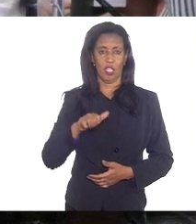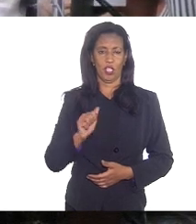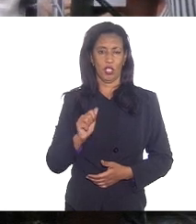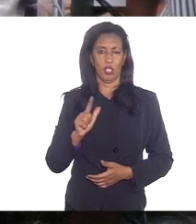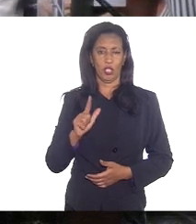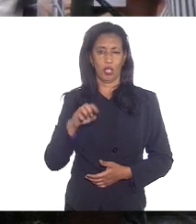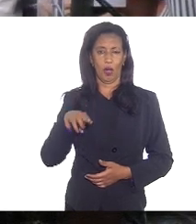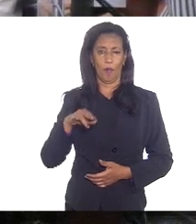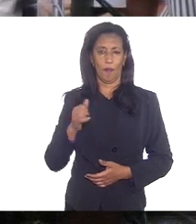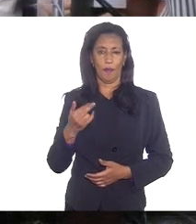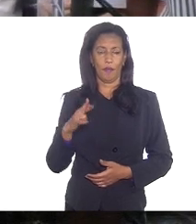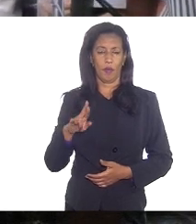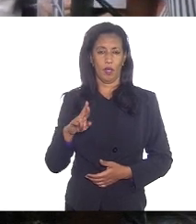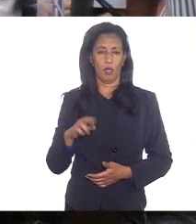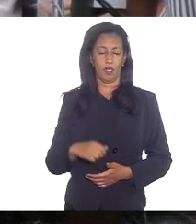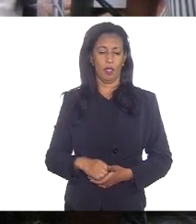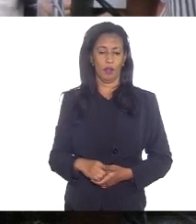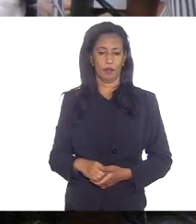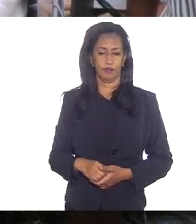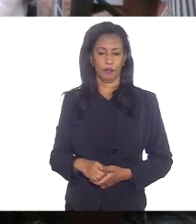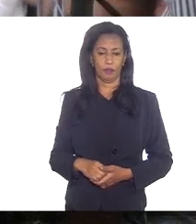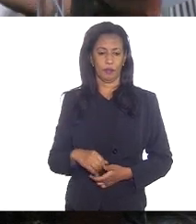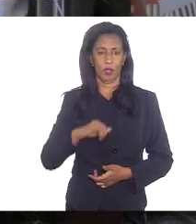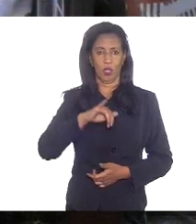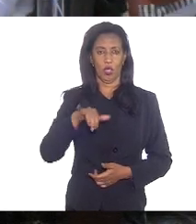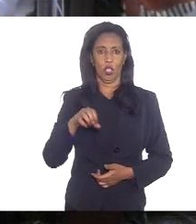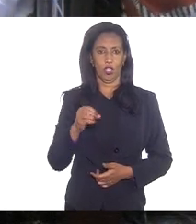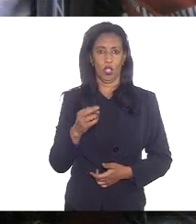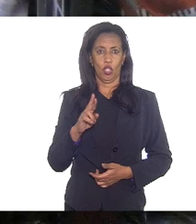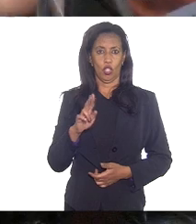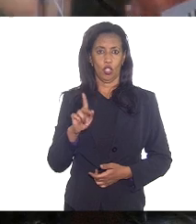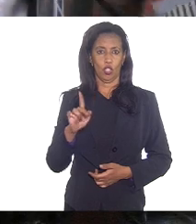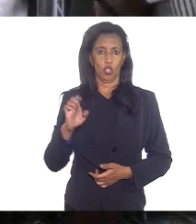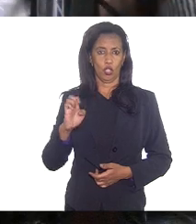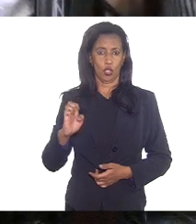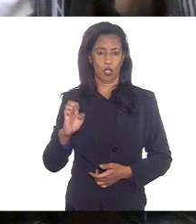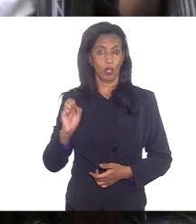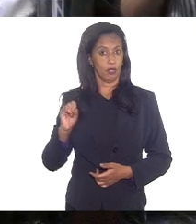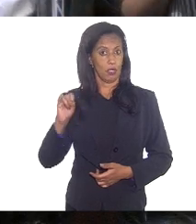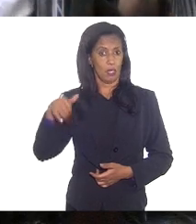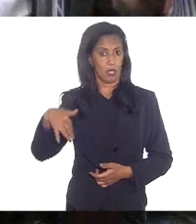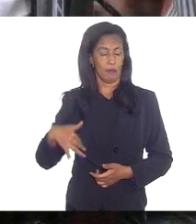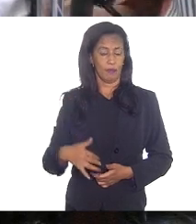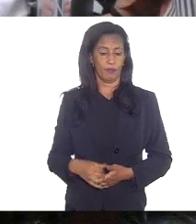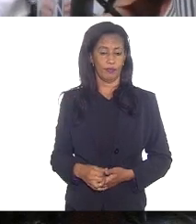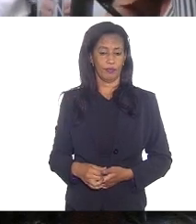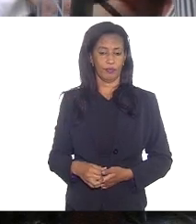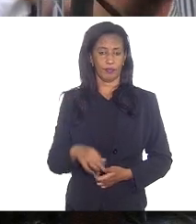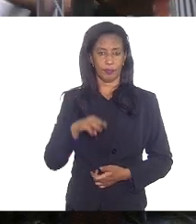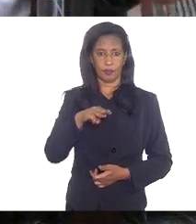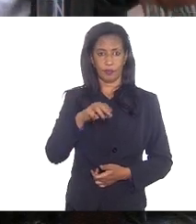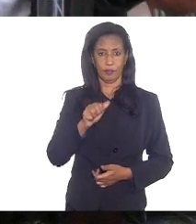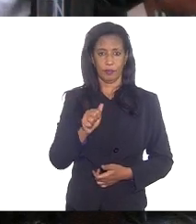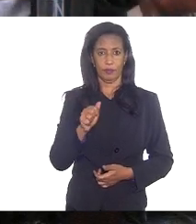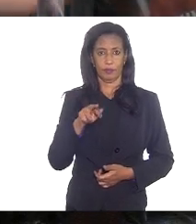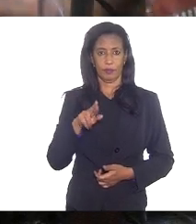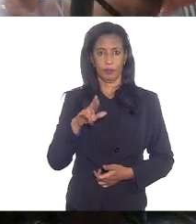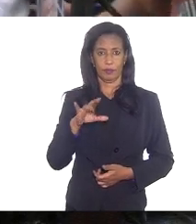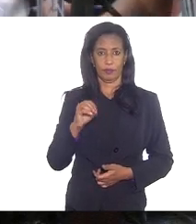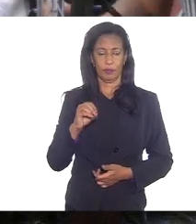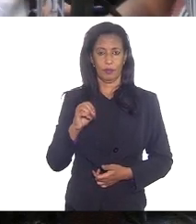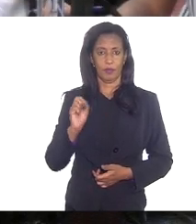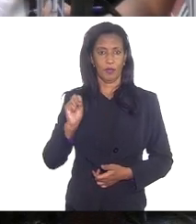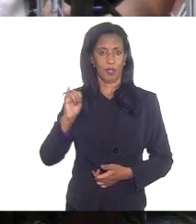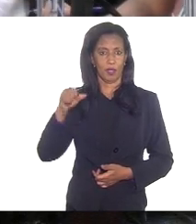Júnior. Deputado Jalmir Júnior, deputado Jorge Felipe Neto, votou sim. Deputado Márcio Canella,